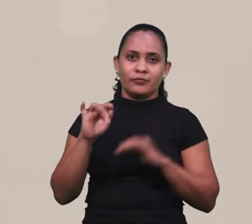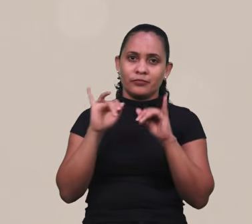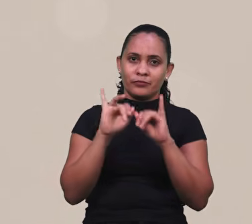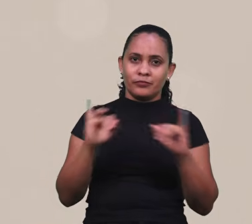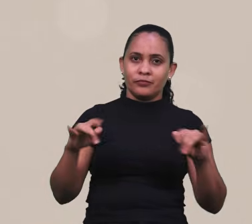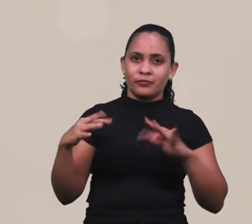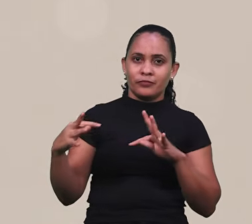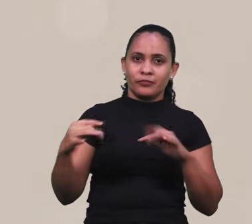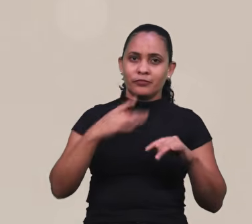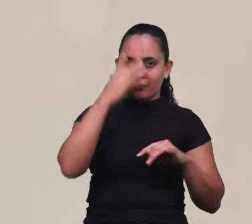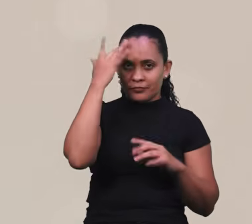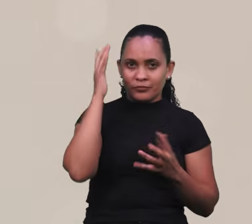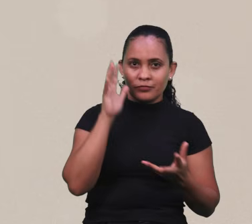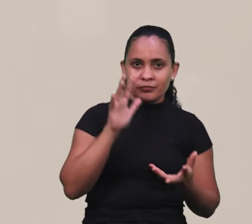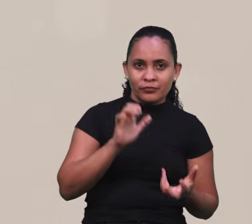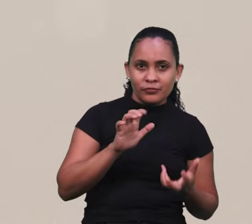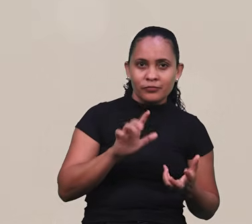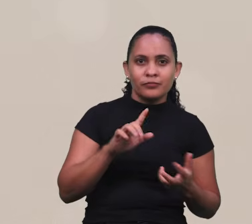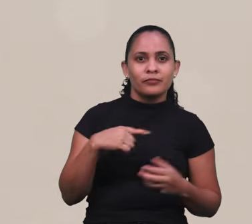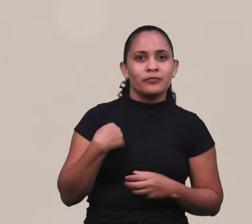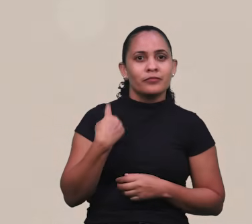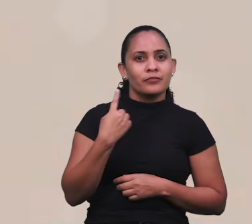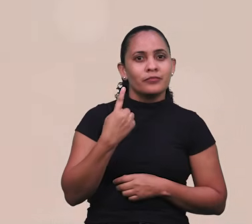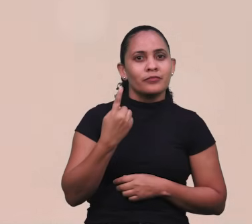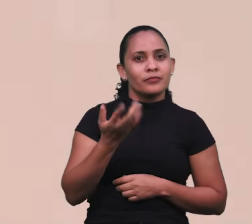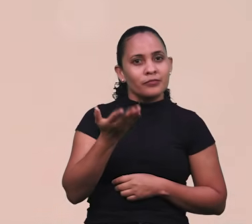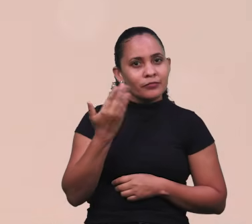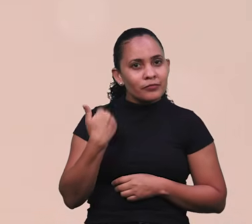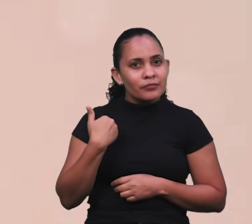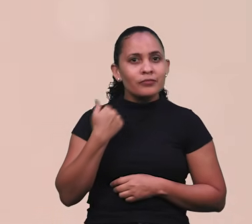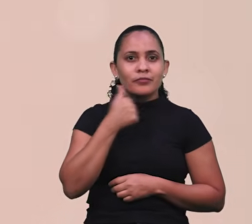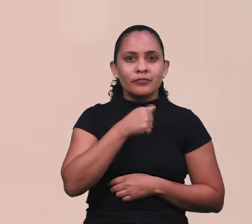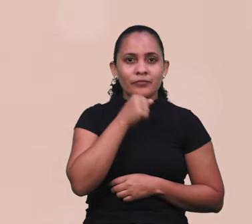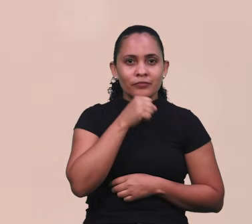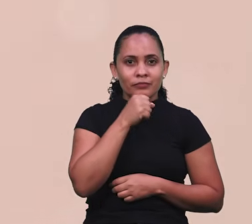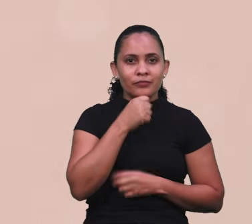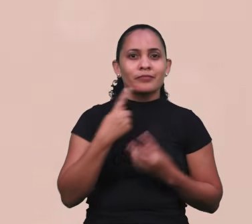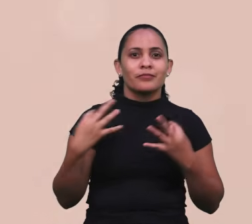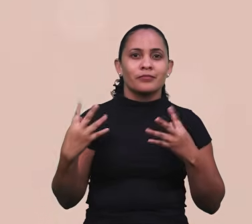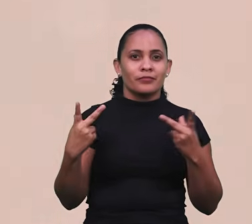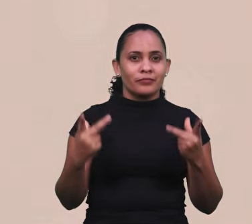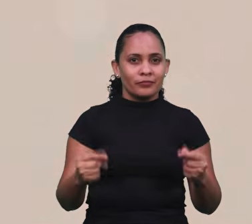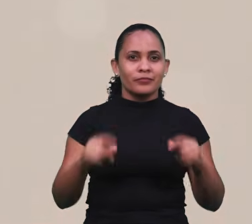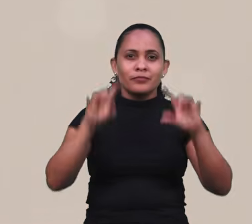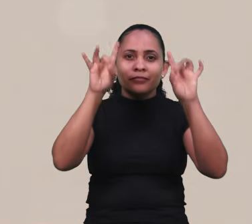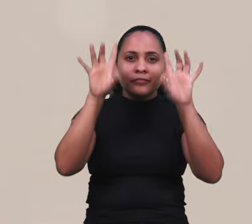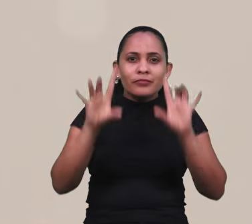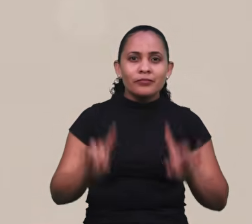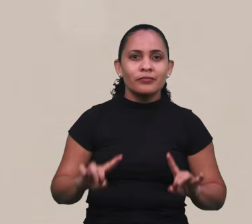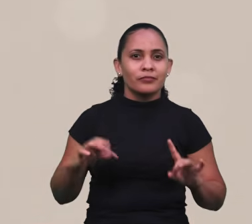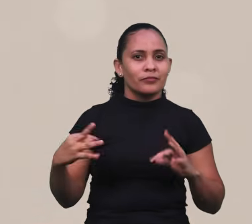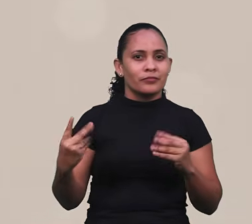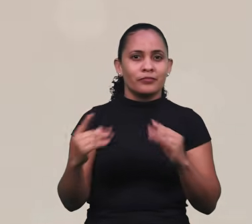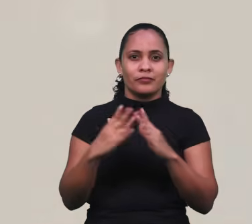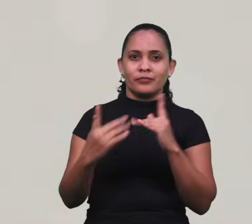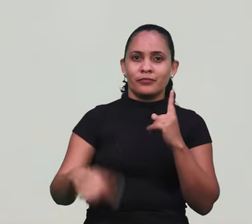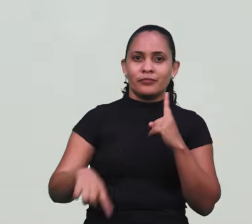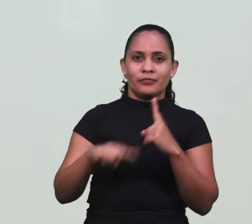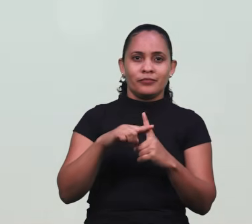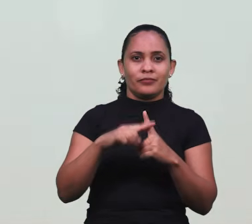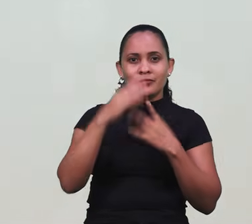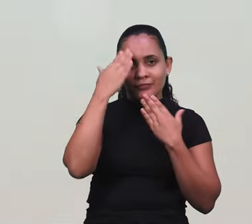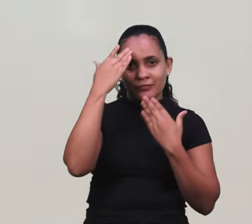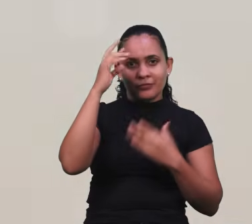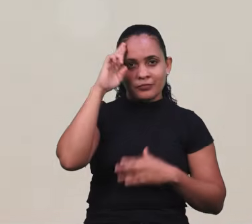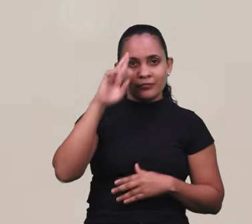Grande 5. Queremos dar um recado para nossos idosos. Também chamamos eles de vovós e vovós. Vocês são muito especiais para